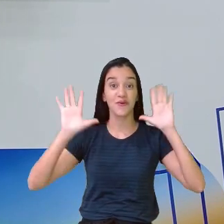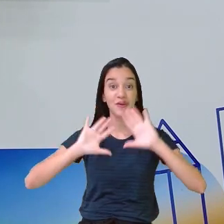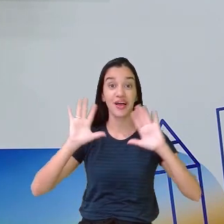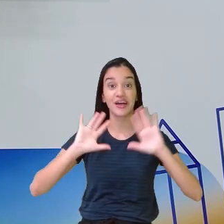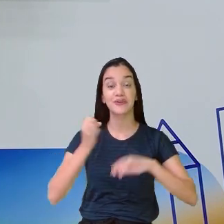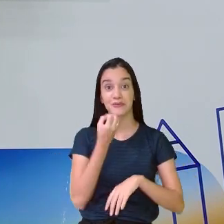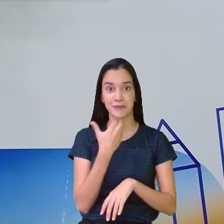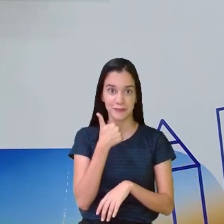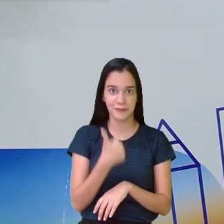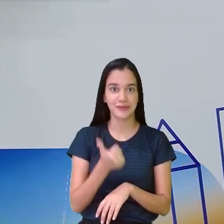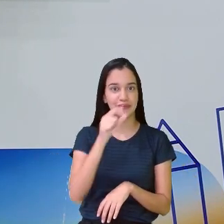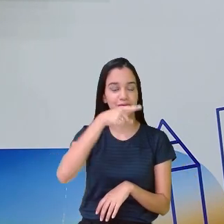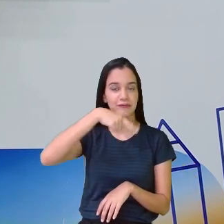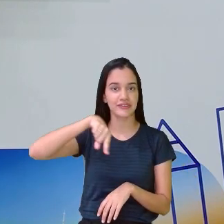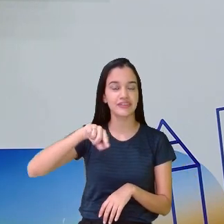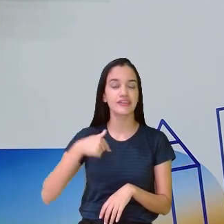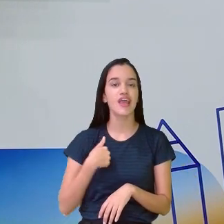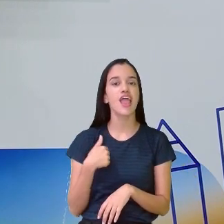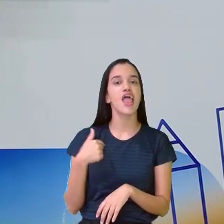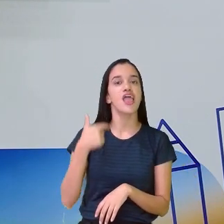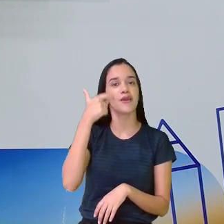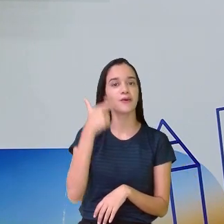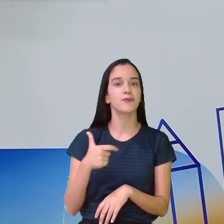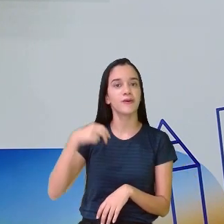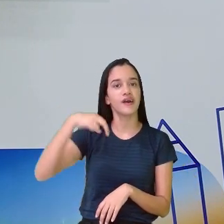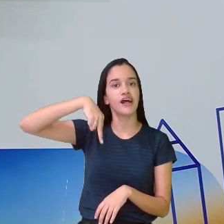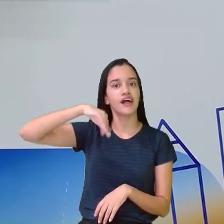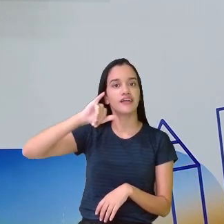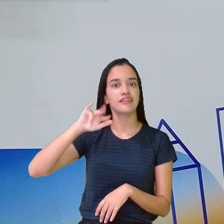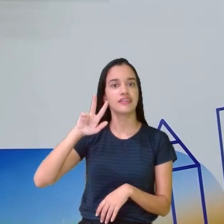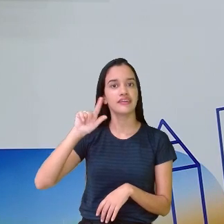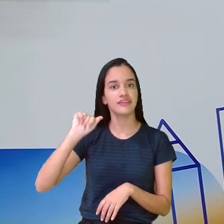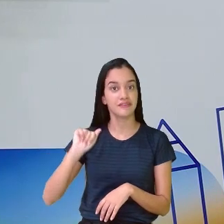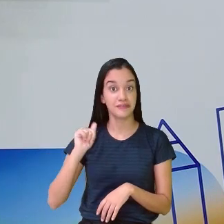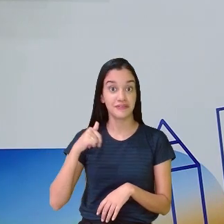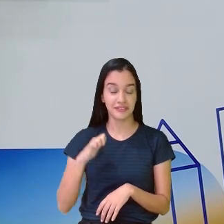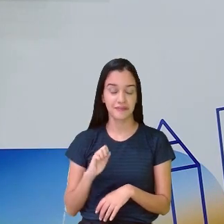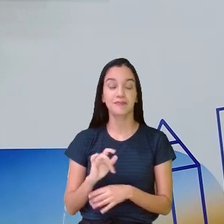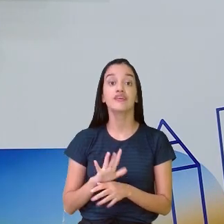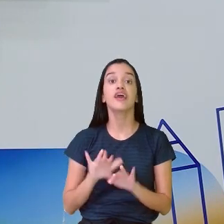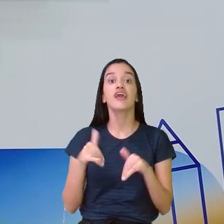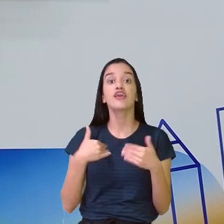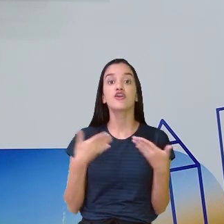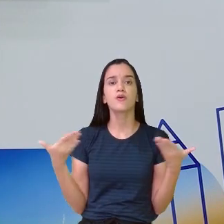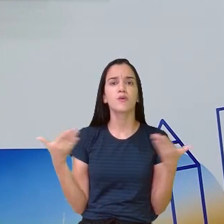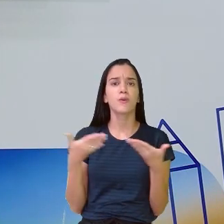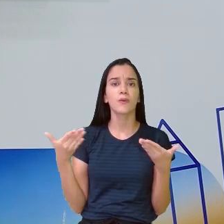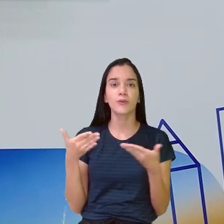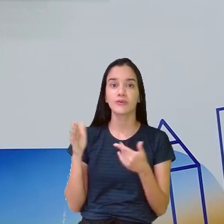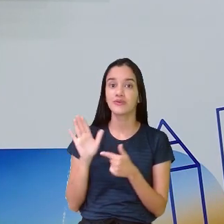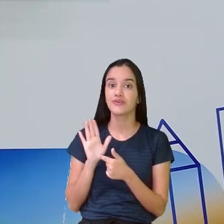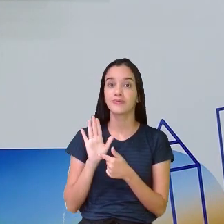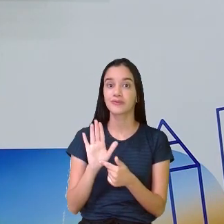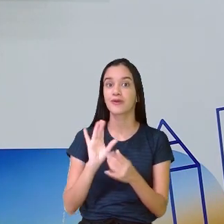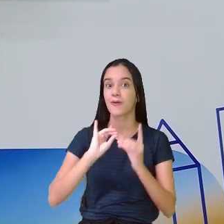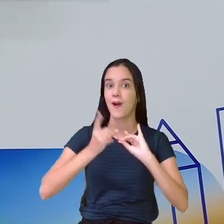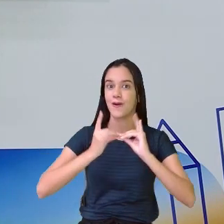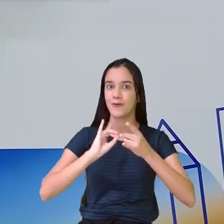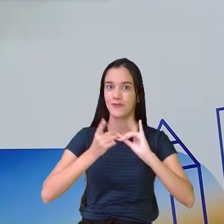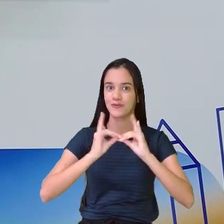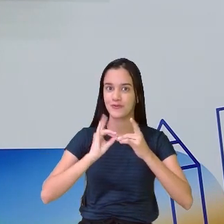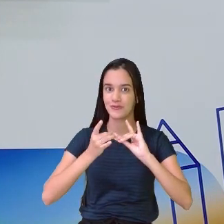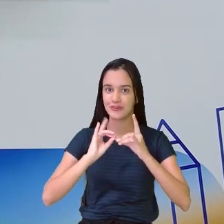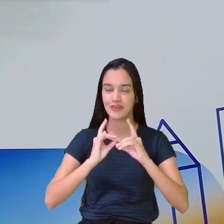turminha, tudo bem com vocês? Sou professora Nívia Barreto da EMAD e hoje vou trazer para vocês aí a